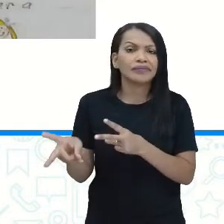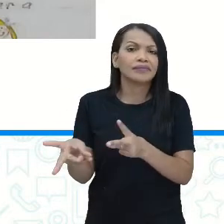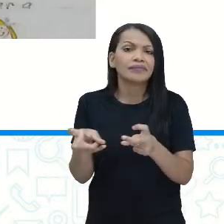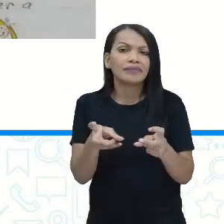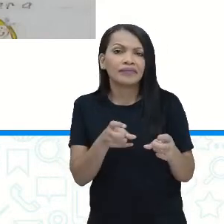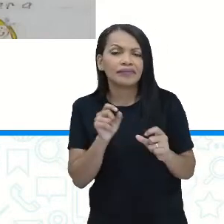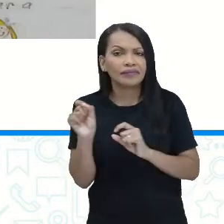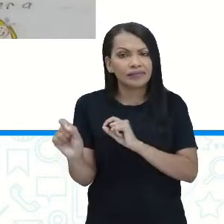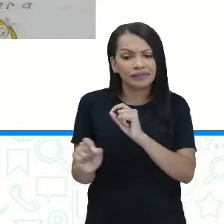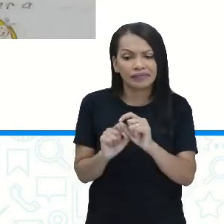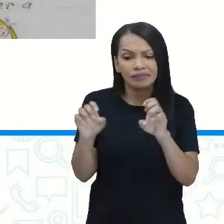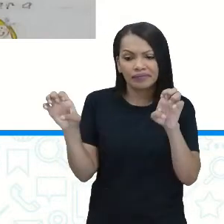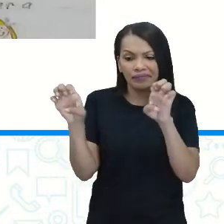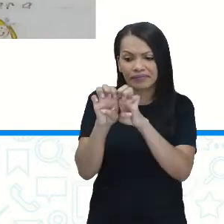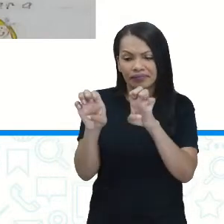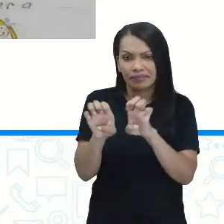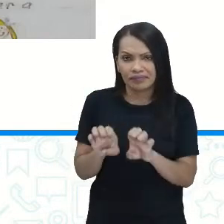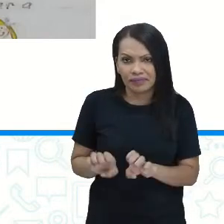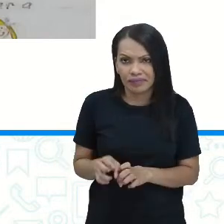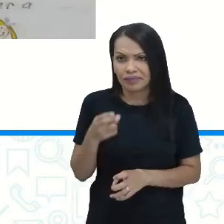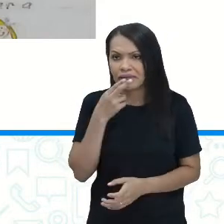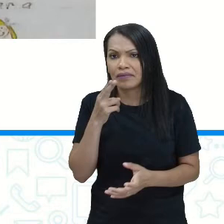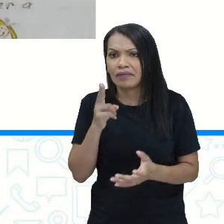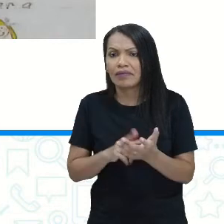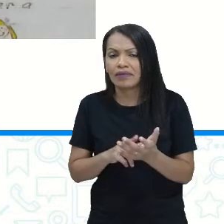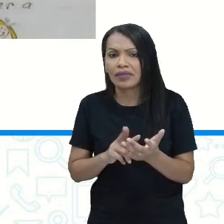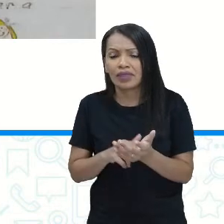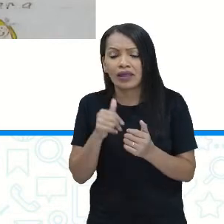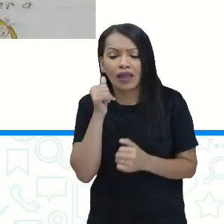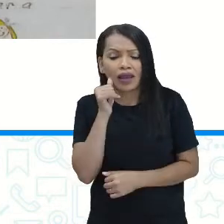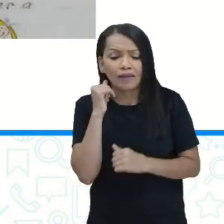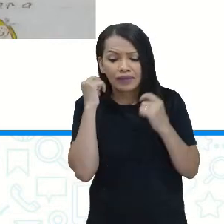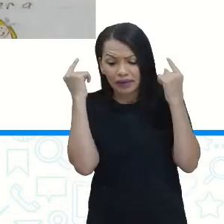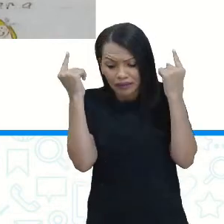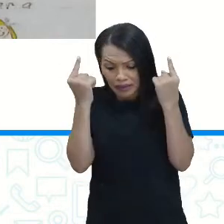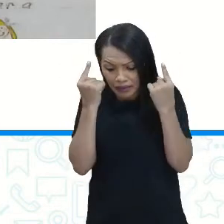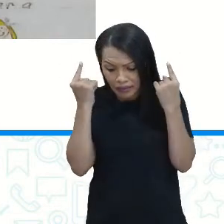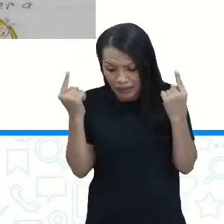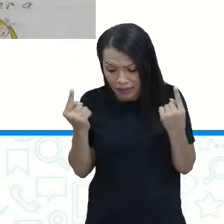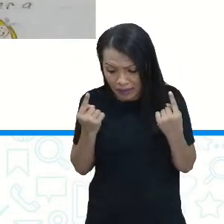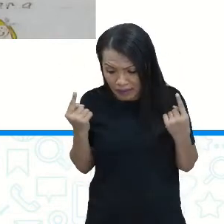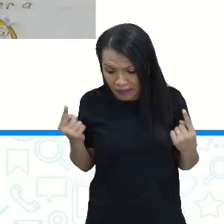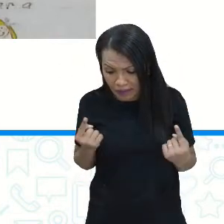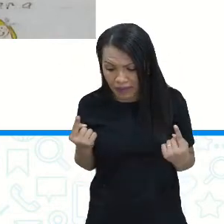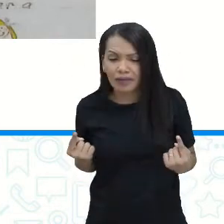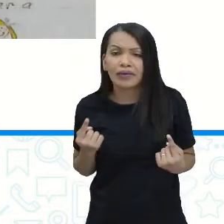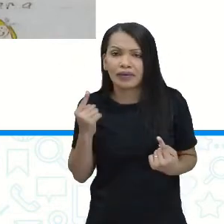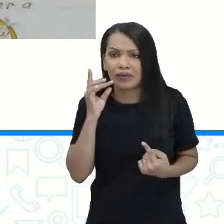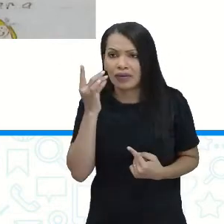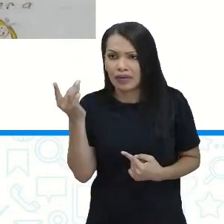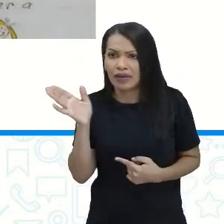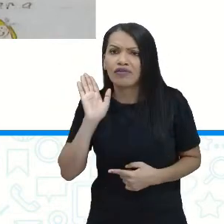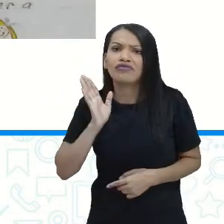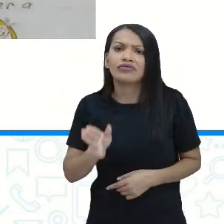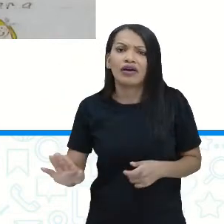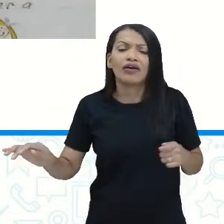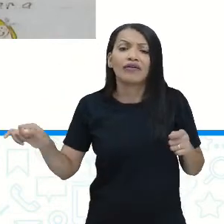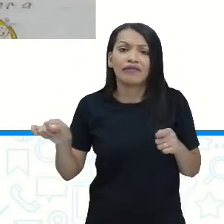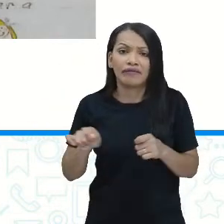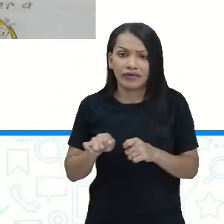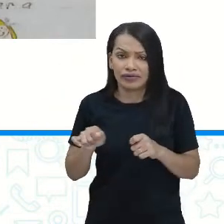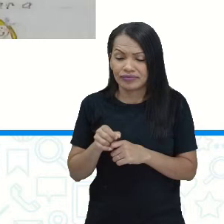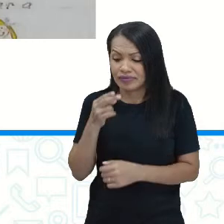aí a estrutura da carta, que até Caixinhos Dourado já soube estruturar a cartinha, esse gênero